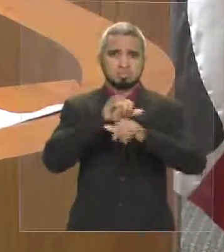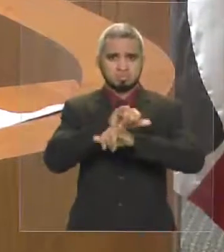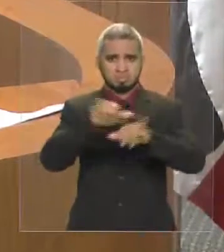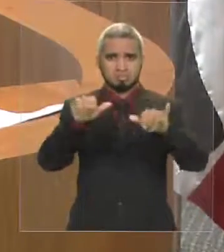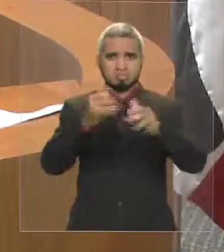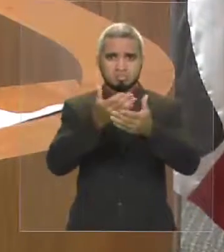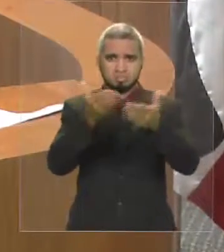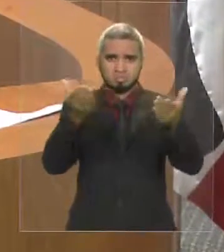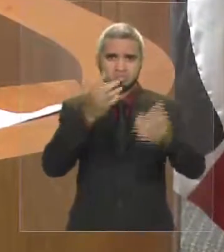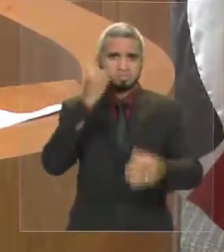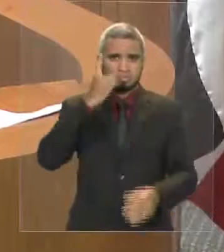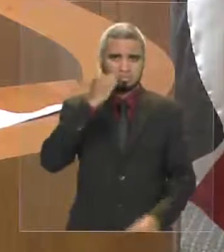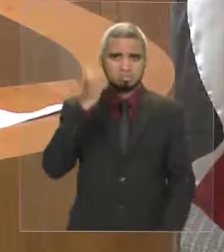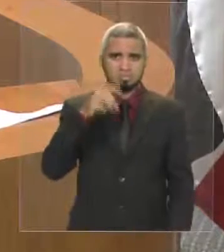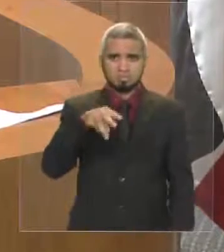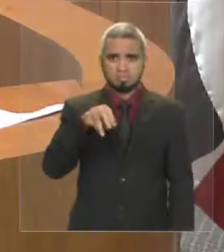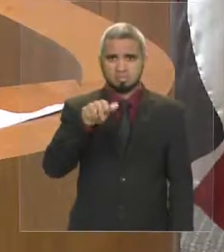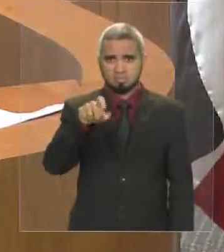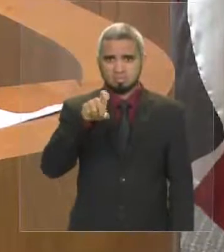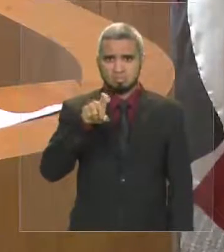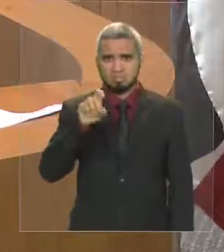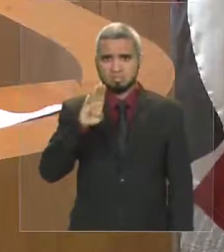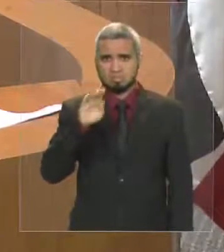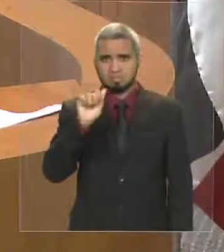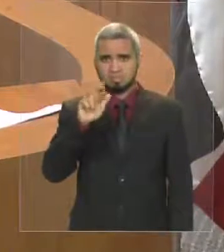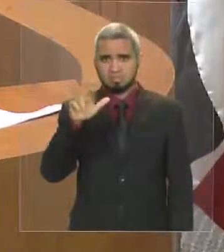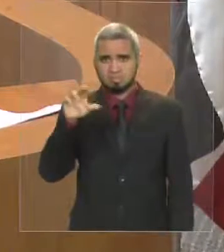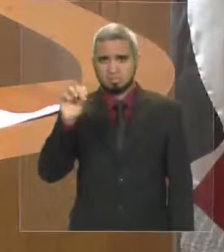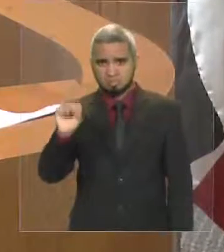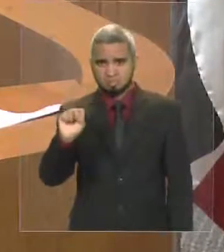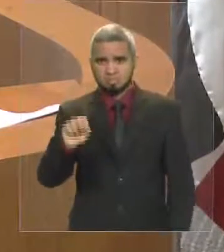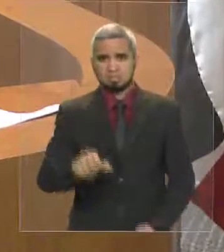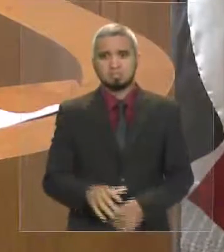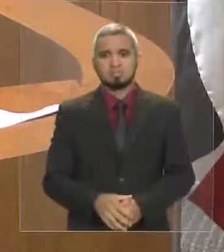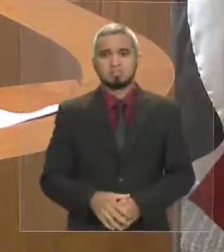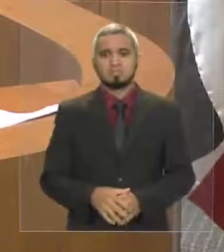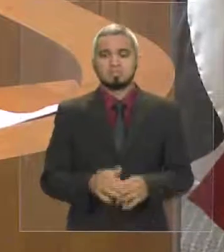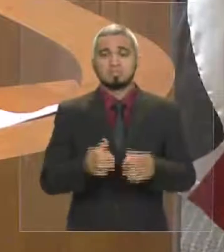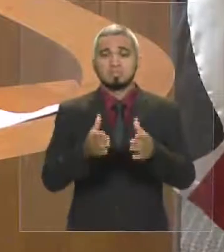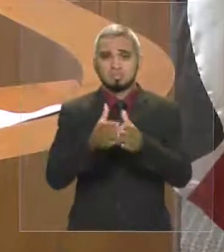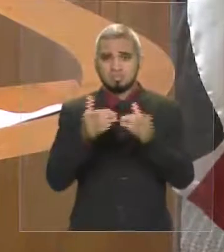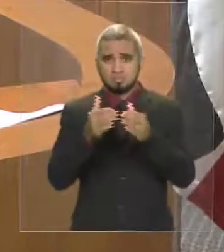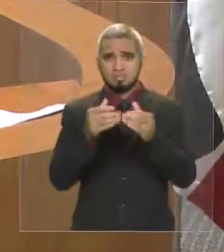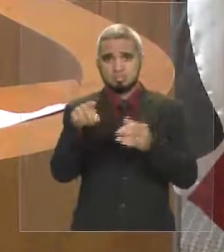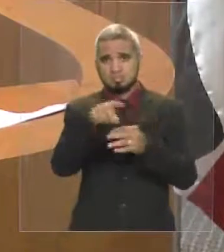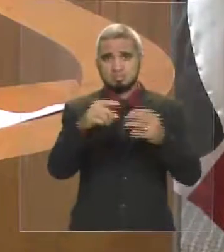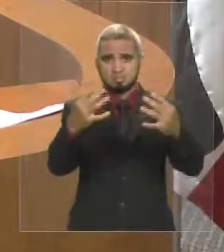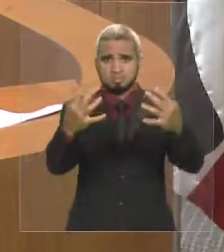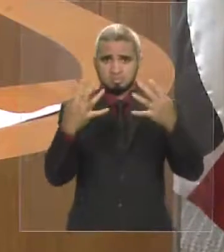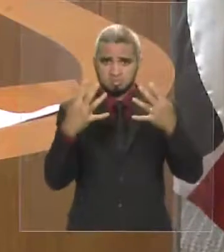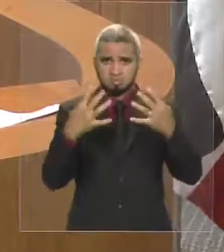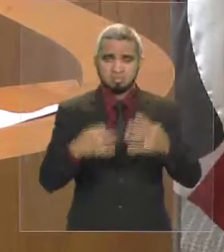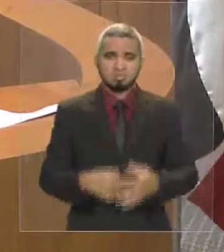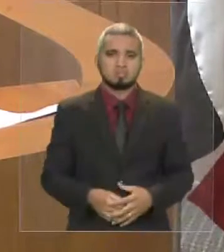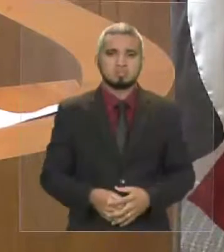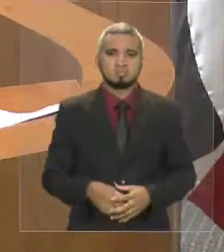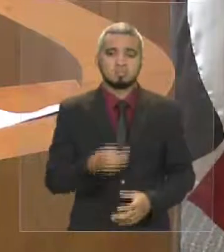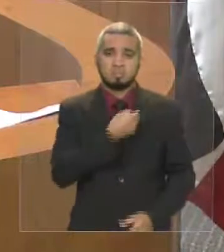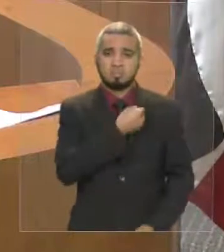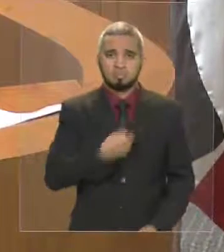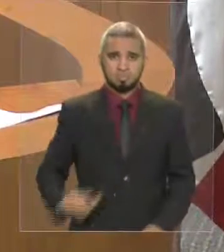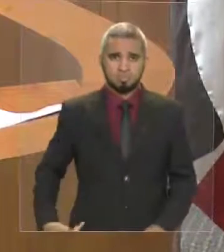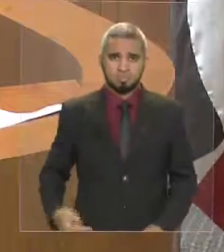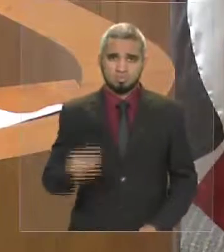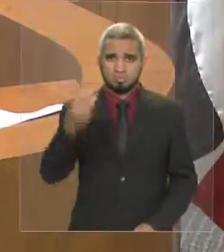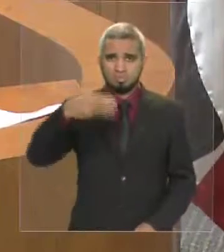vocês, deputado Max Barros. E eu queria que Vossa Excelência prestasse atenção ao que vou ler. O governador do